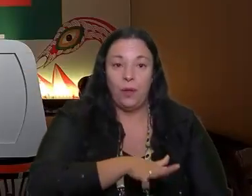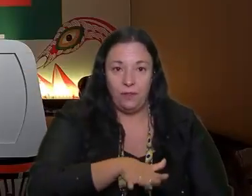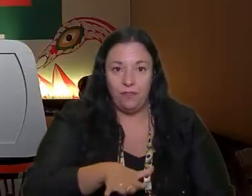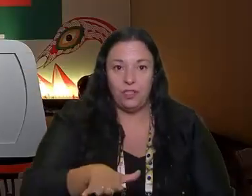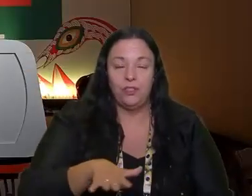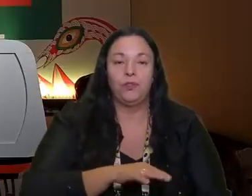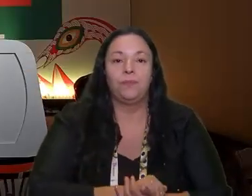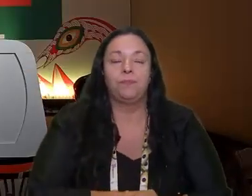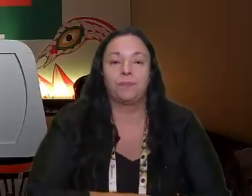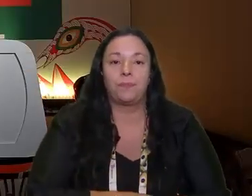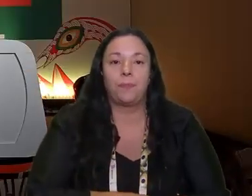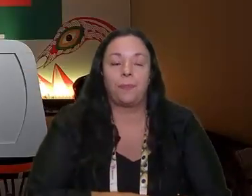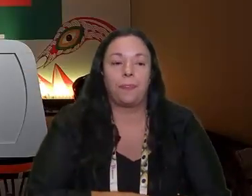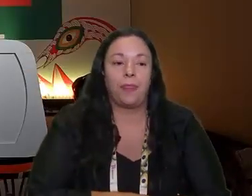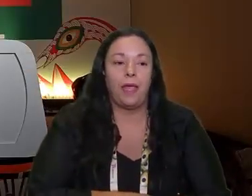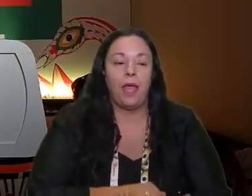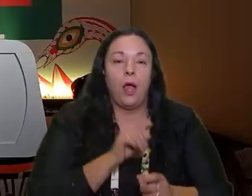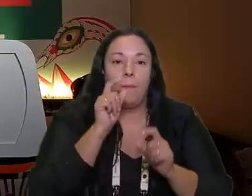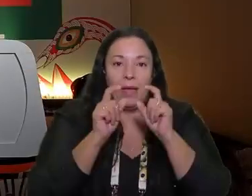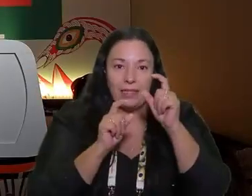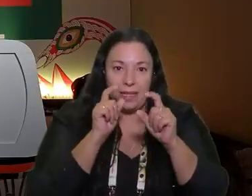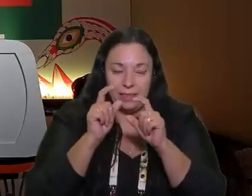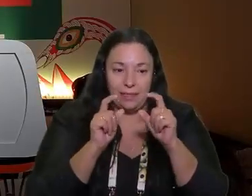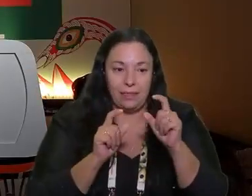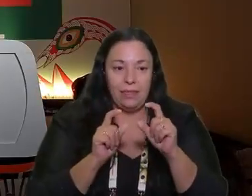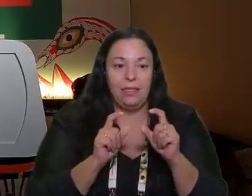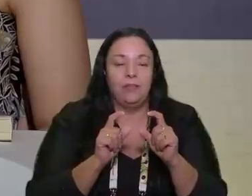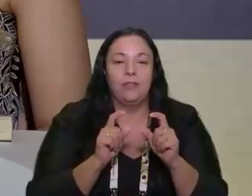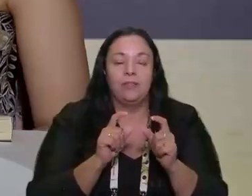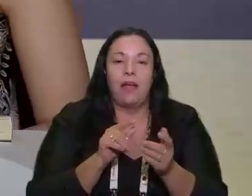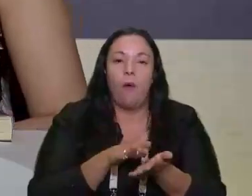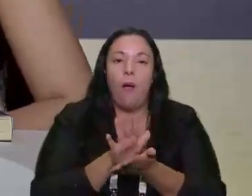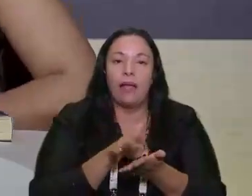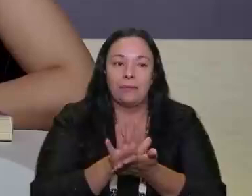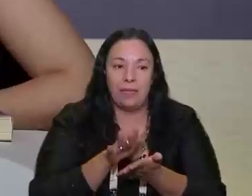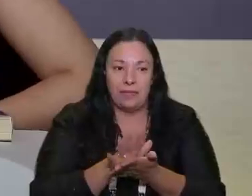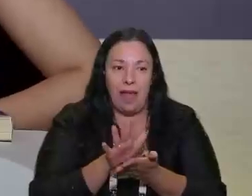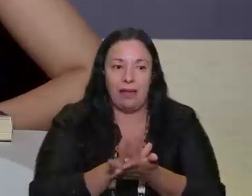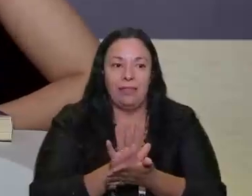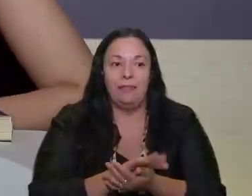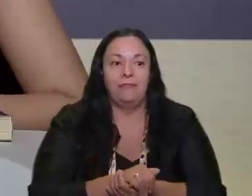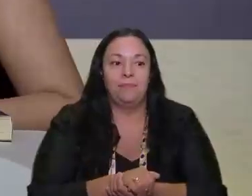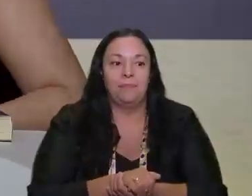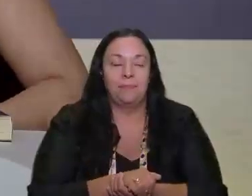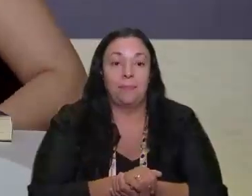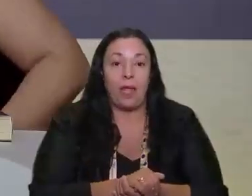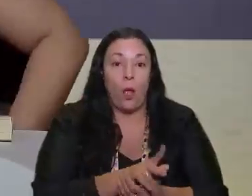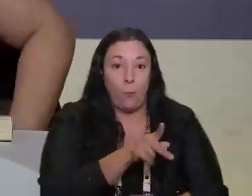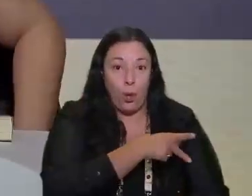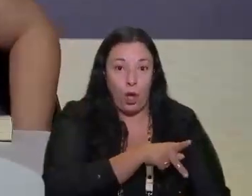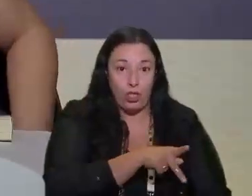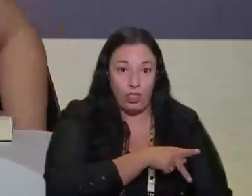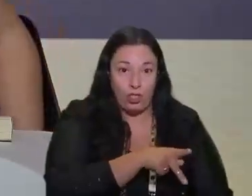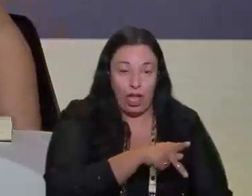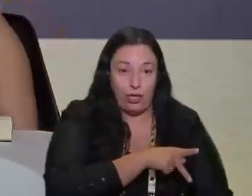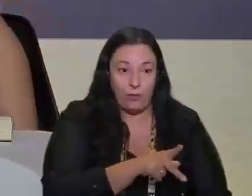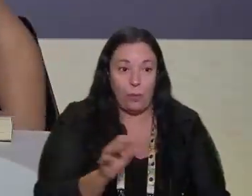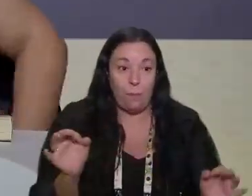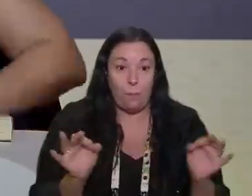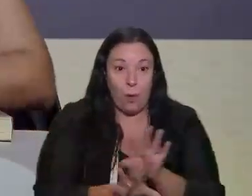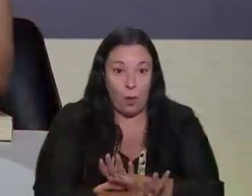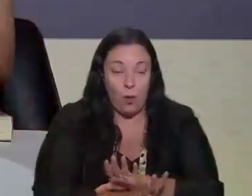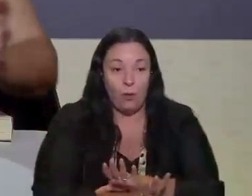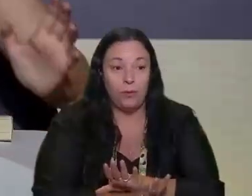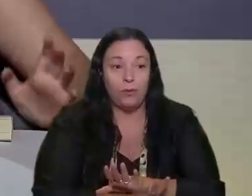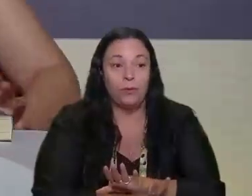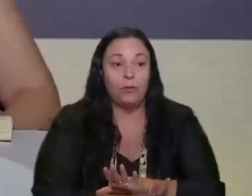infantil. O Pedacinhos ainda está para sair no varejo. Ele é um projeto pronto,